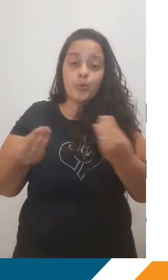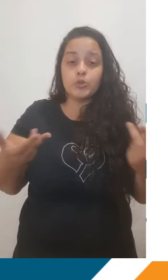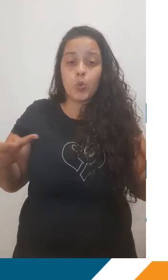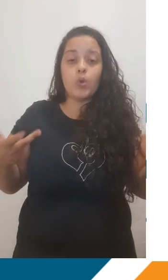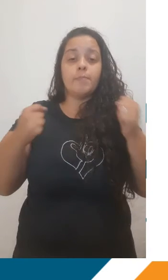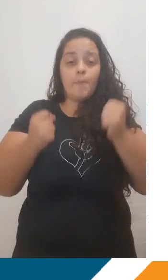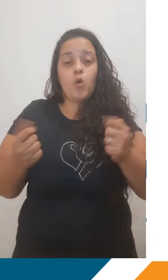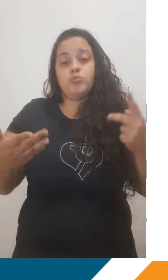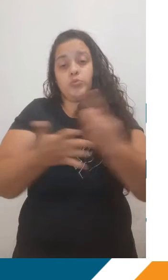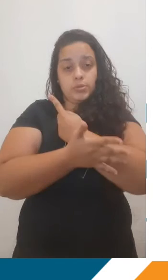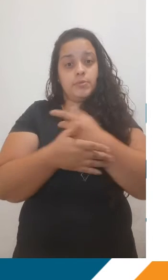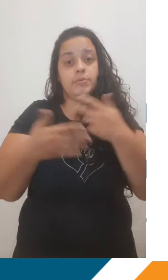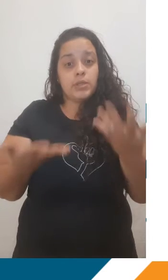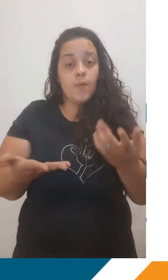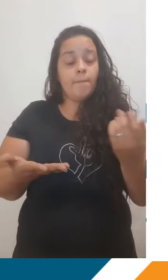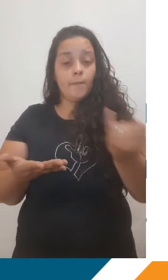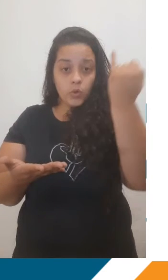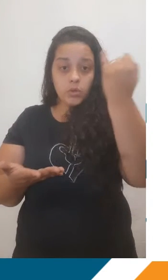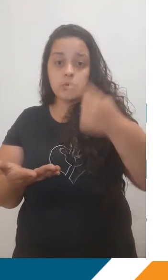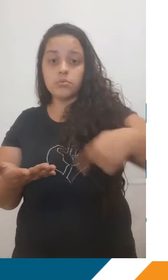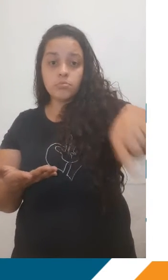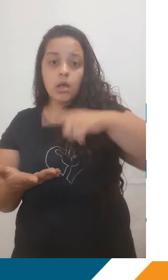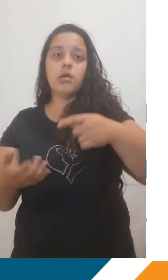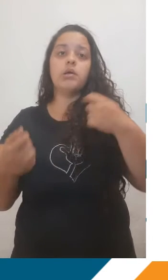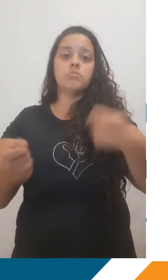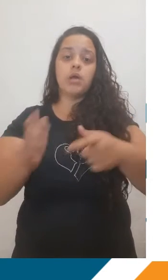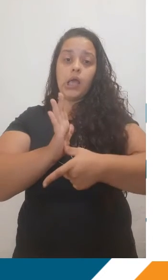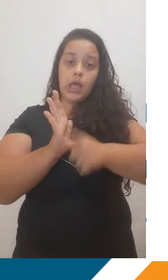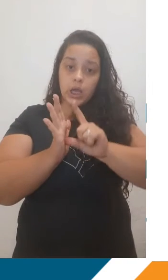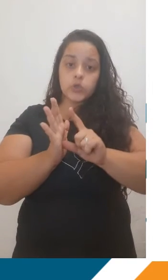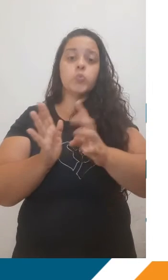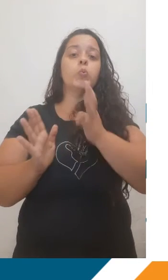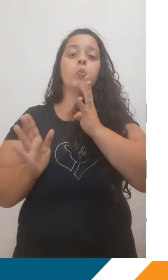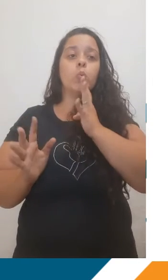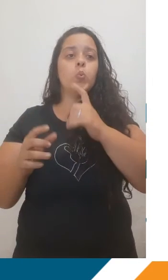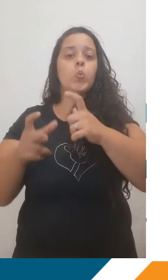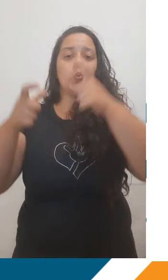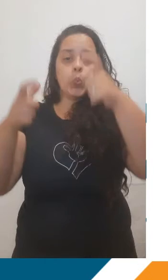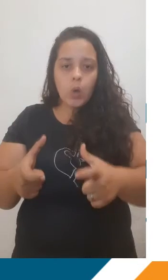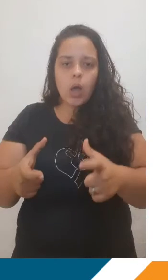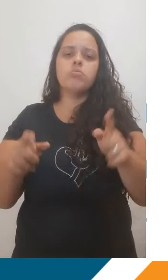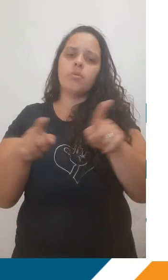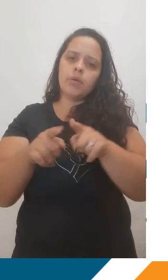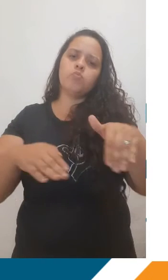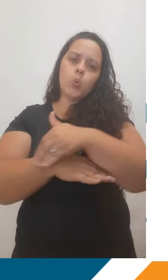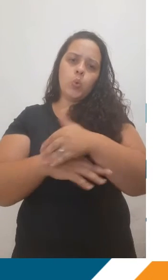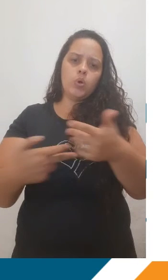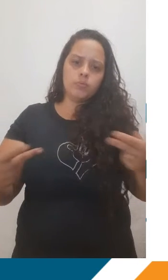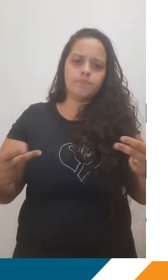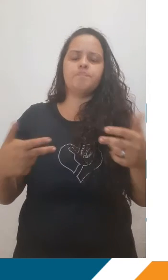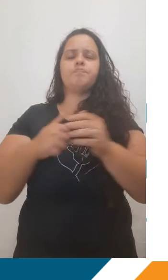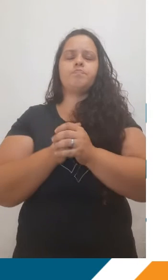surgir nesse momento. Então é sempre importante trabalhar com antecedência, conhecer o trajeto e o local que você vai